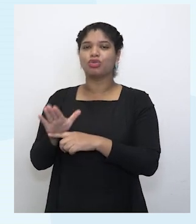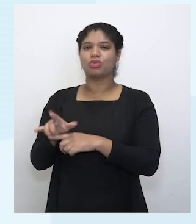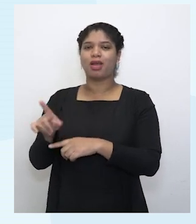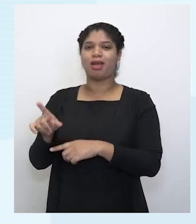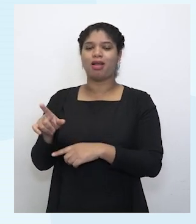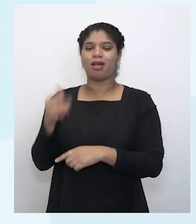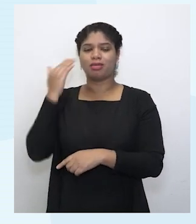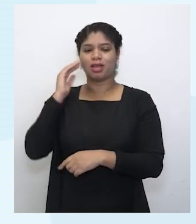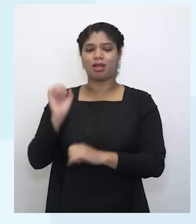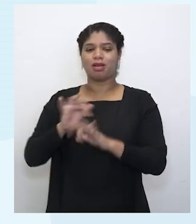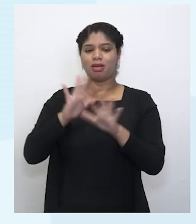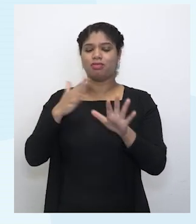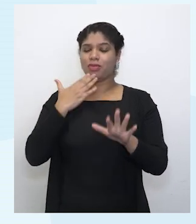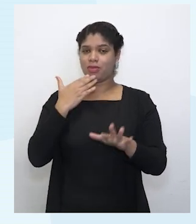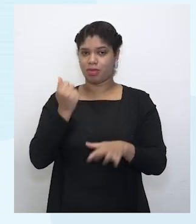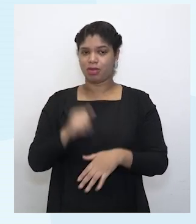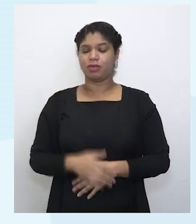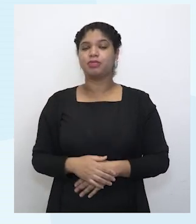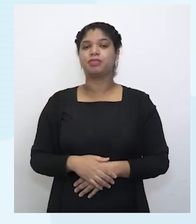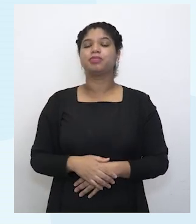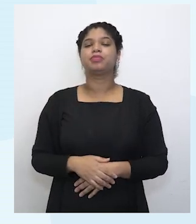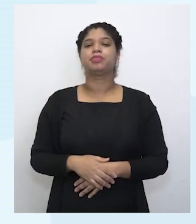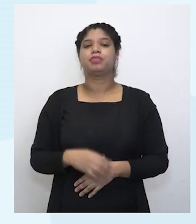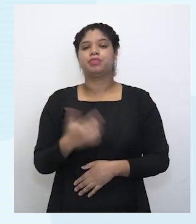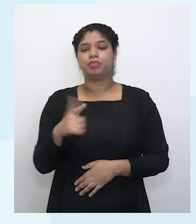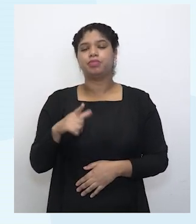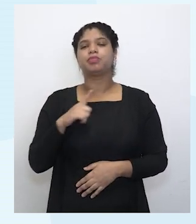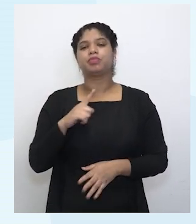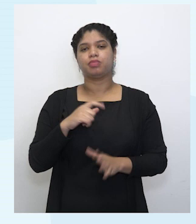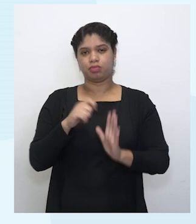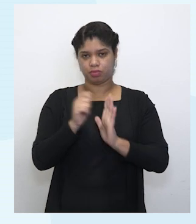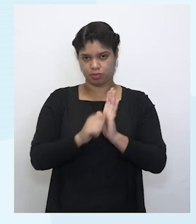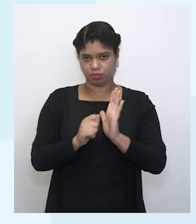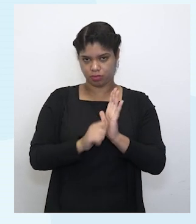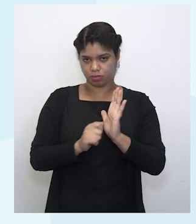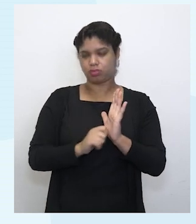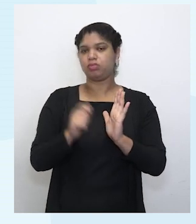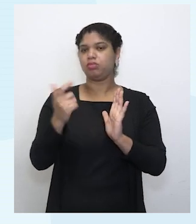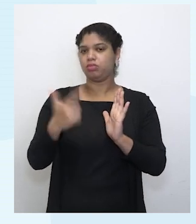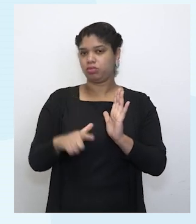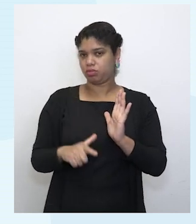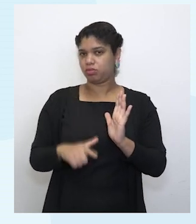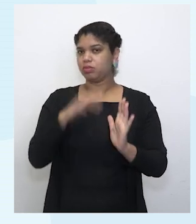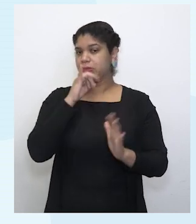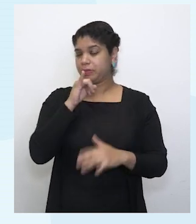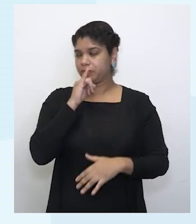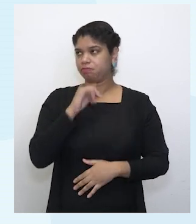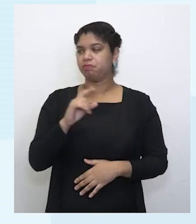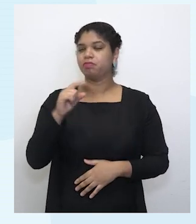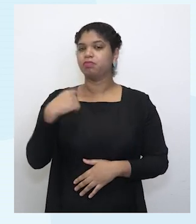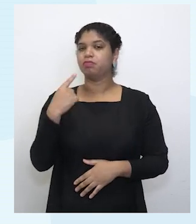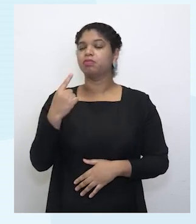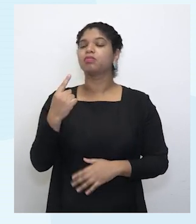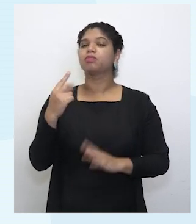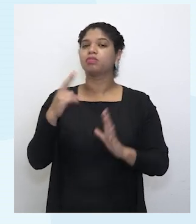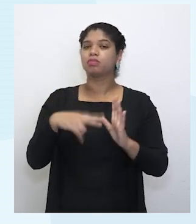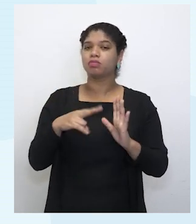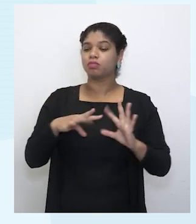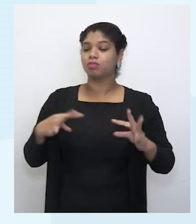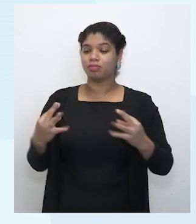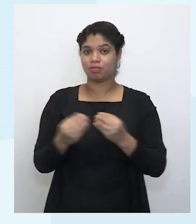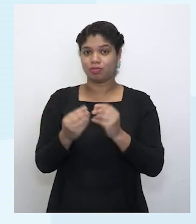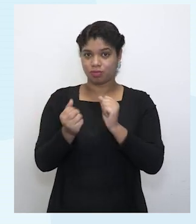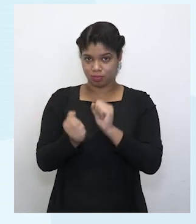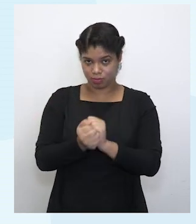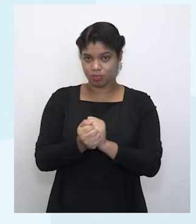Depois, a gente vai partir para a reescrita em si, né? A gente pode fazer tanto a reescrita com o professor